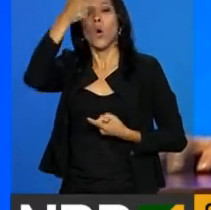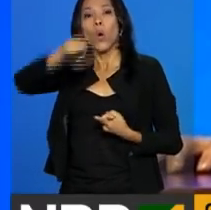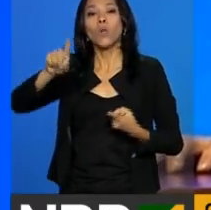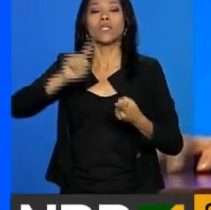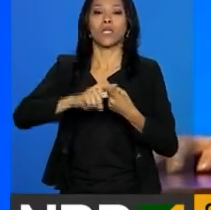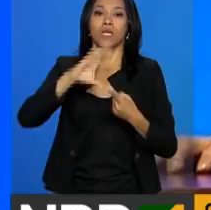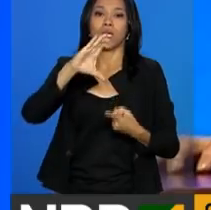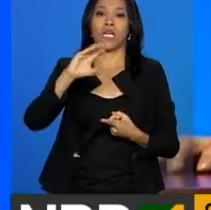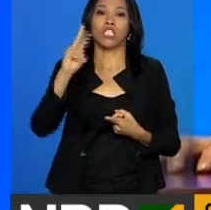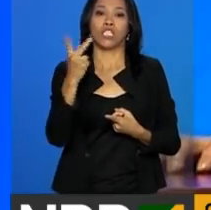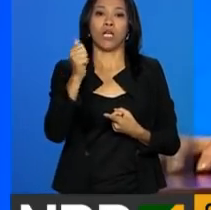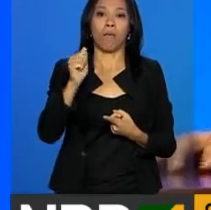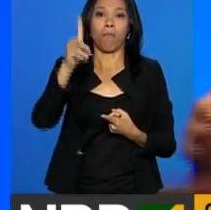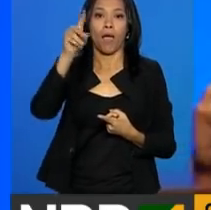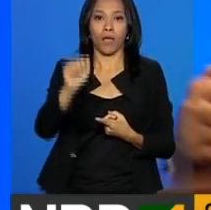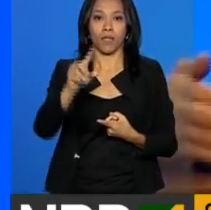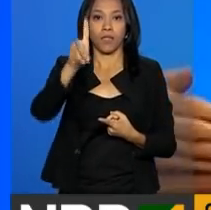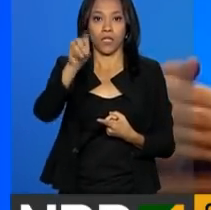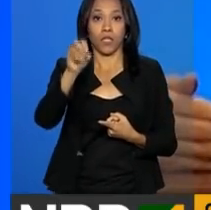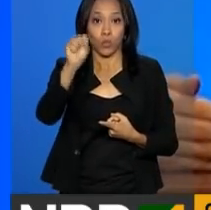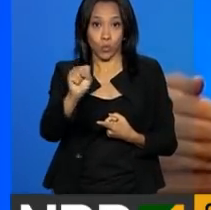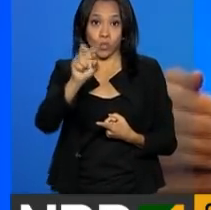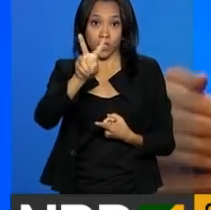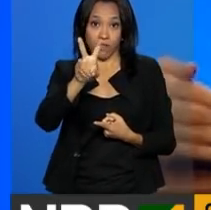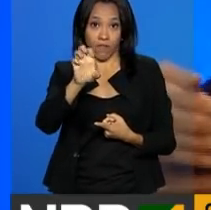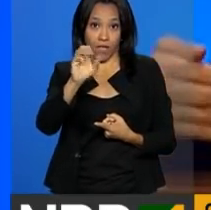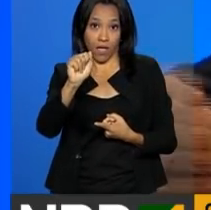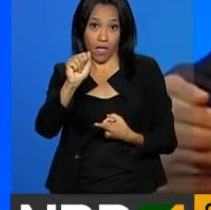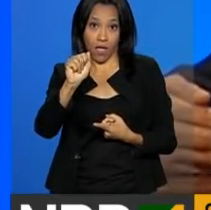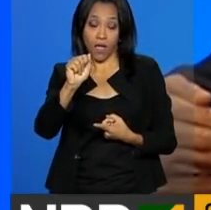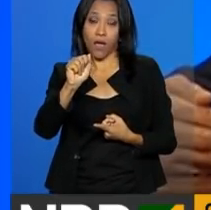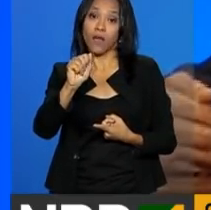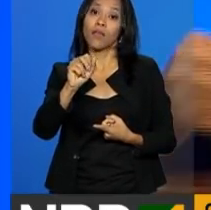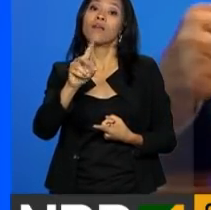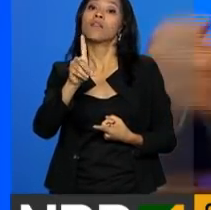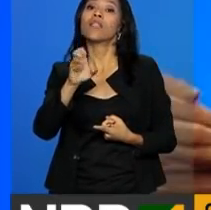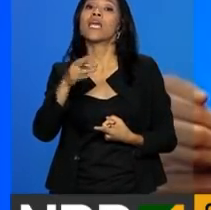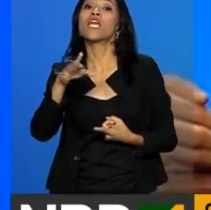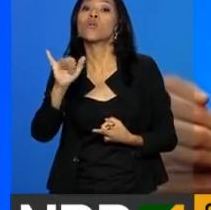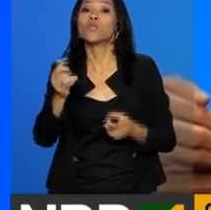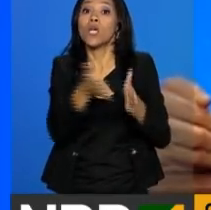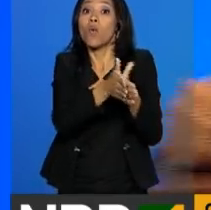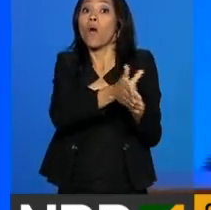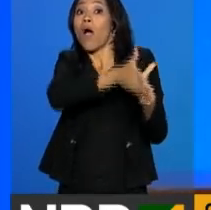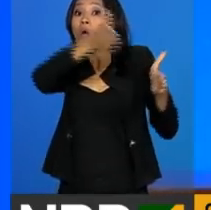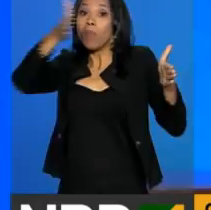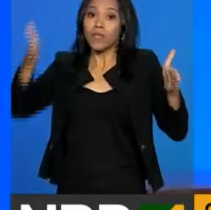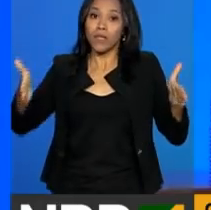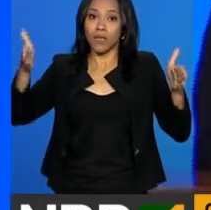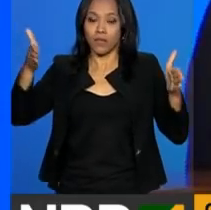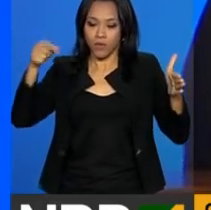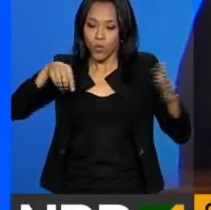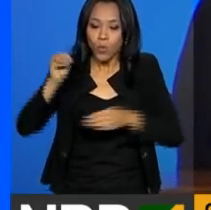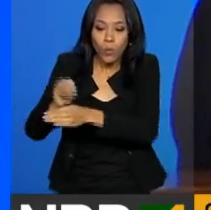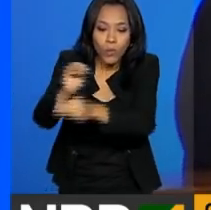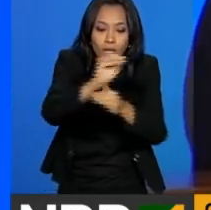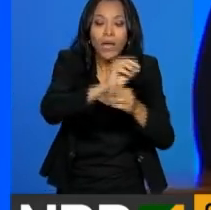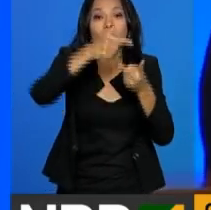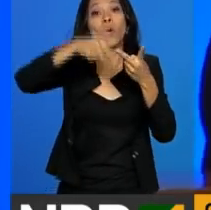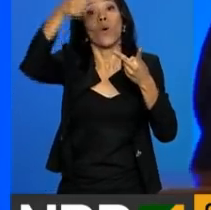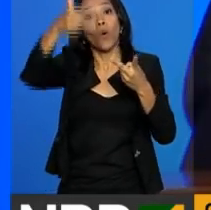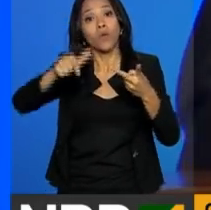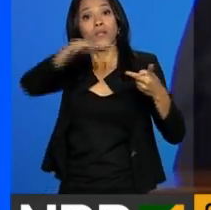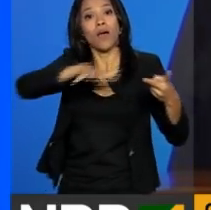é que eu aumentei nós aumentamos em 400% a chapada dos veadeiros a reserva biológica do rio de janeiro